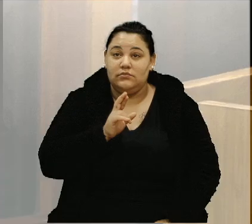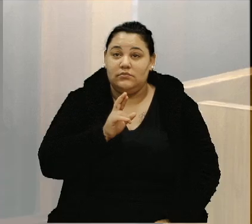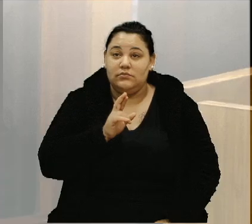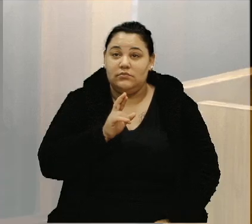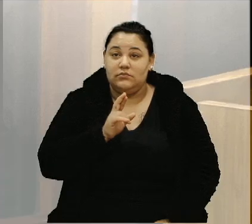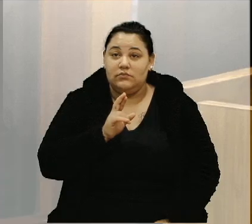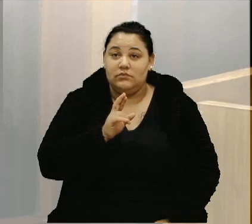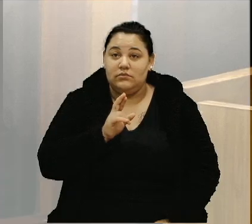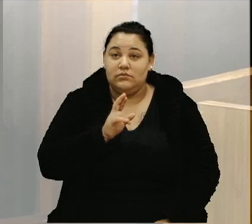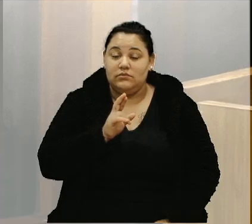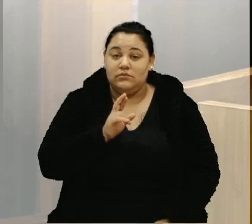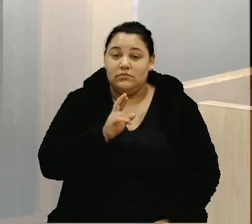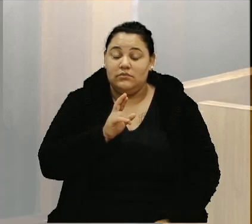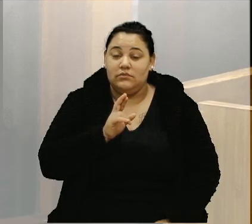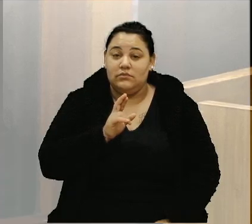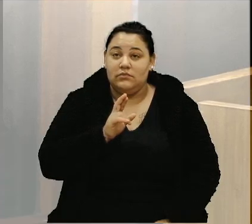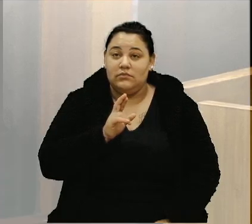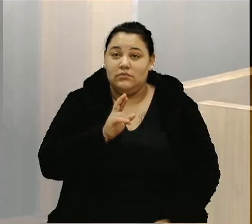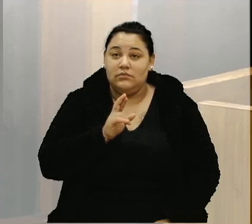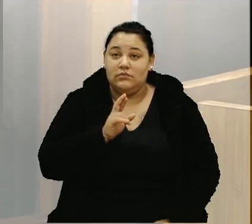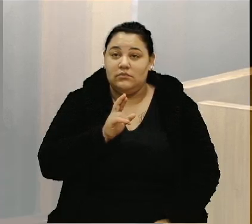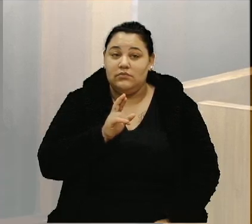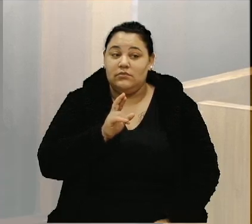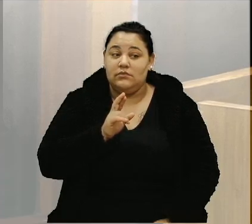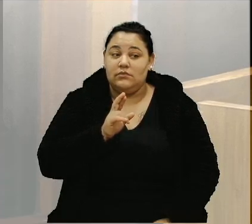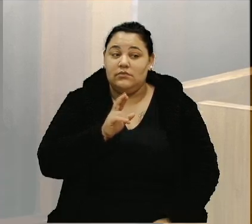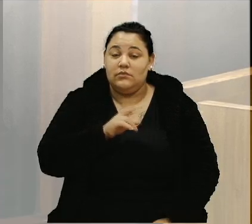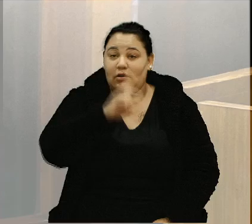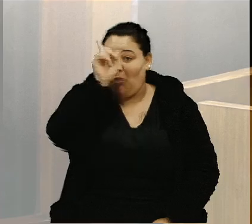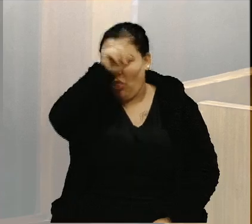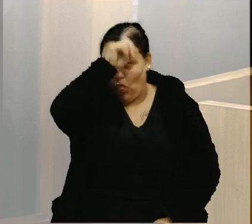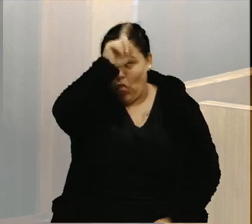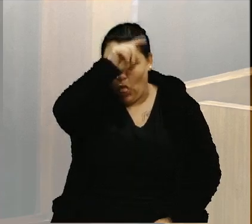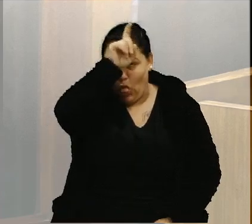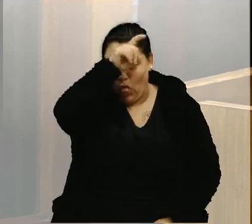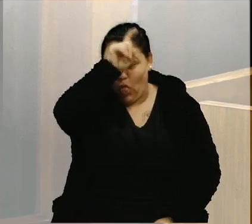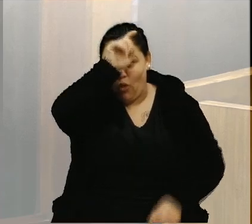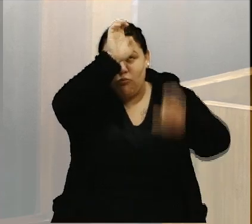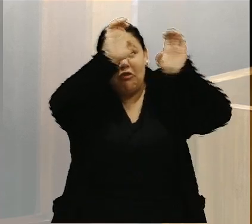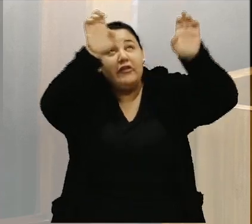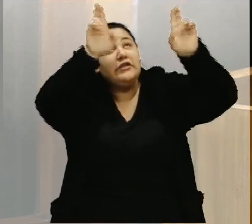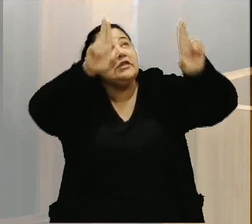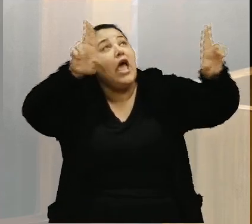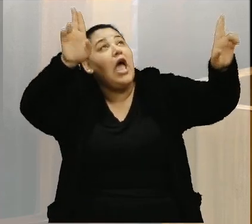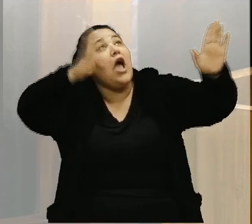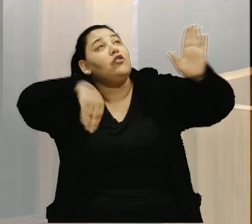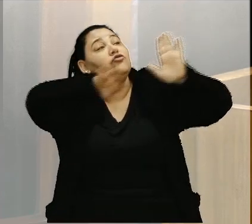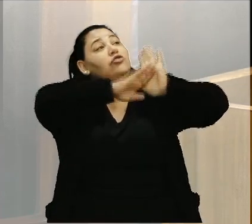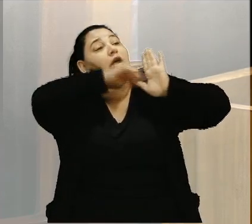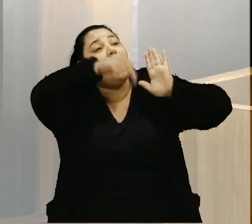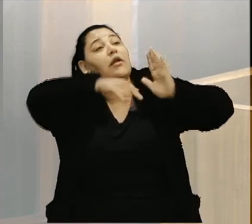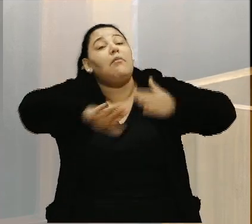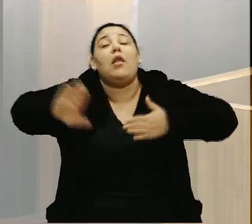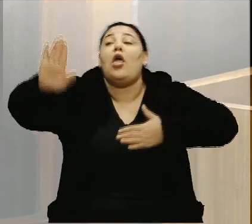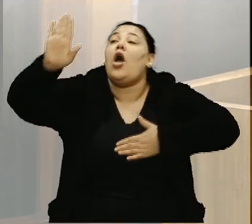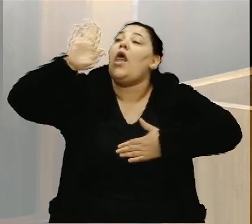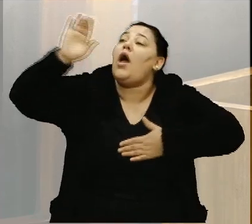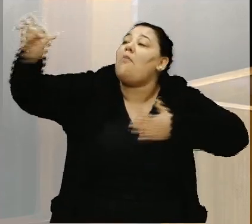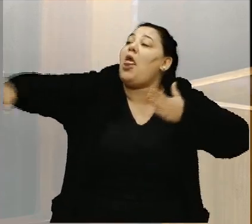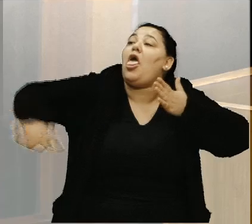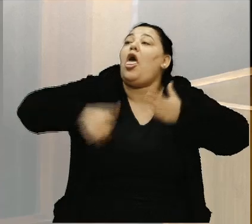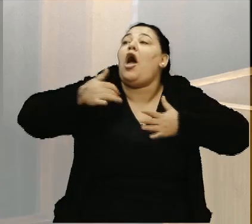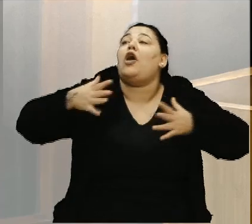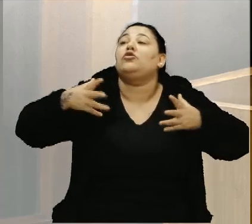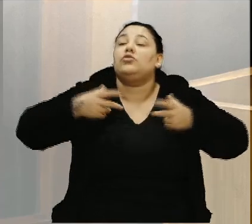de faraós, entre aspas, que chegaram aqui na Câmara e prometeram melhorar a cidade e fazer revolução, que afundaram a cidade, e nem